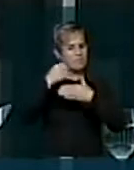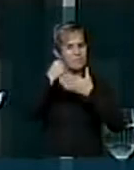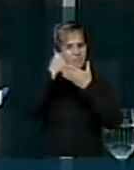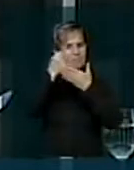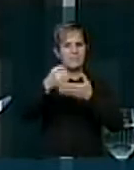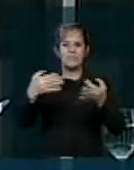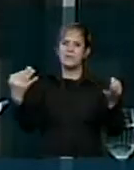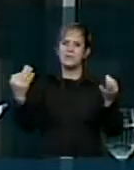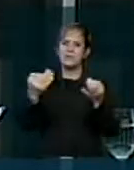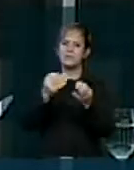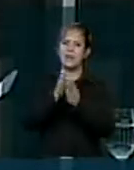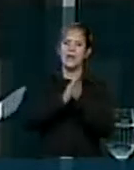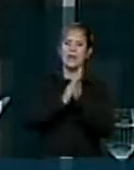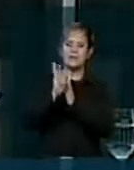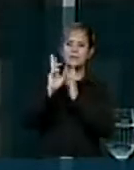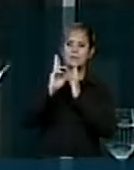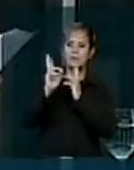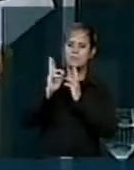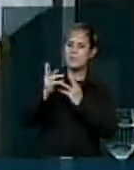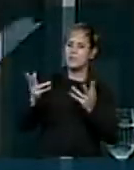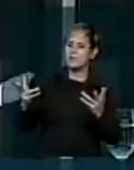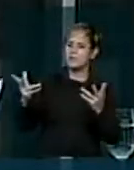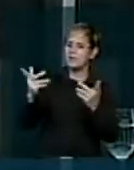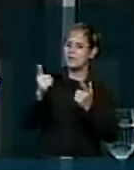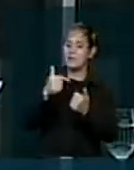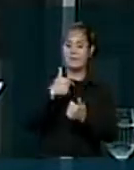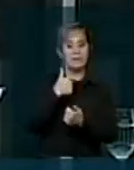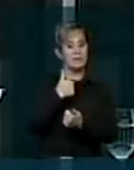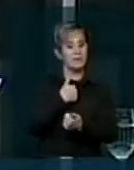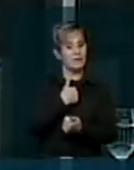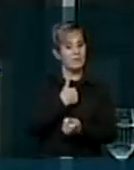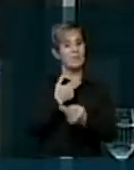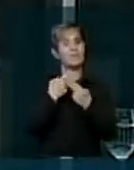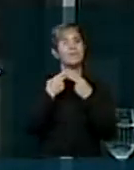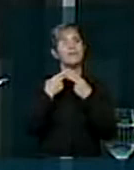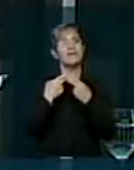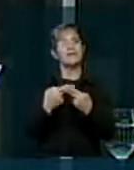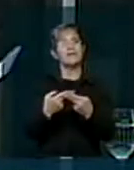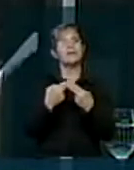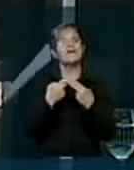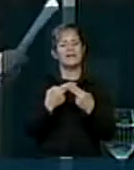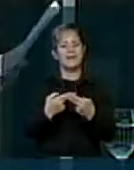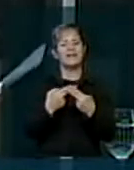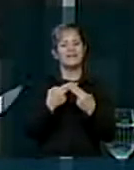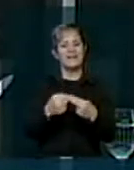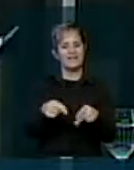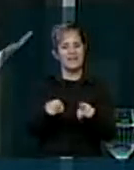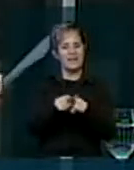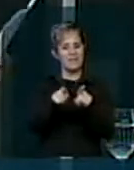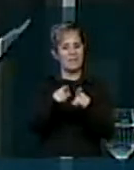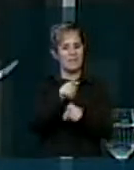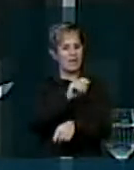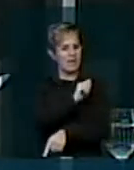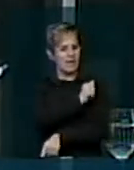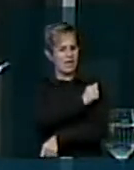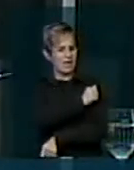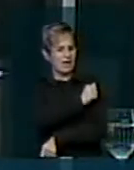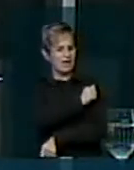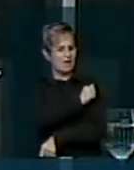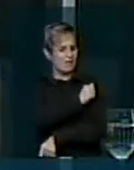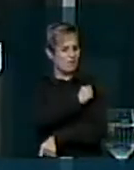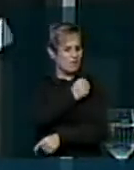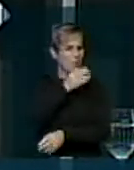expectativa muito grande, e eu, com muita paciência e também aluno e marinheiro de